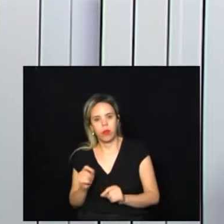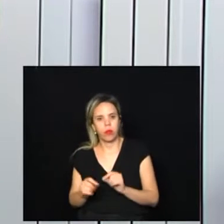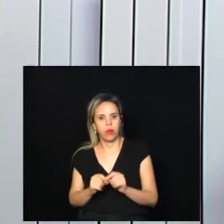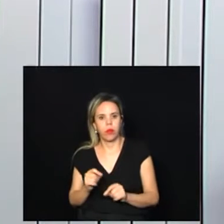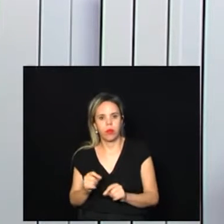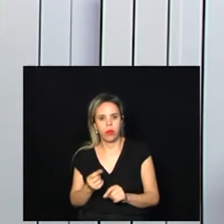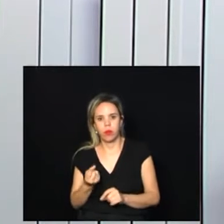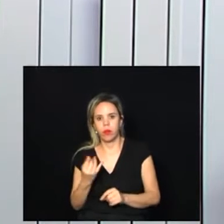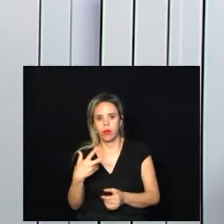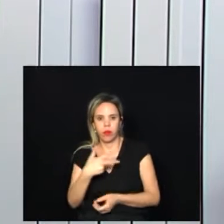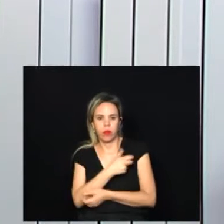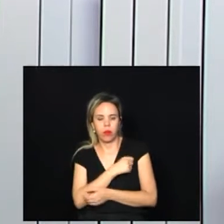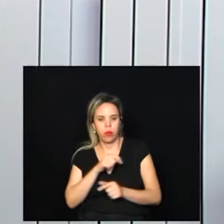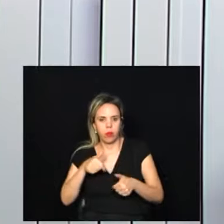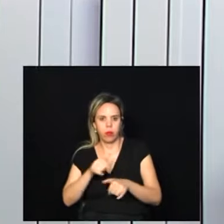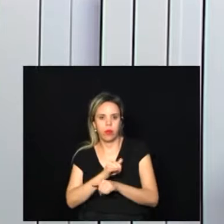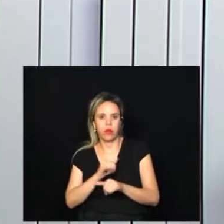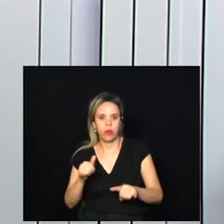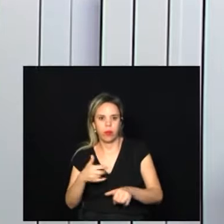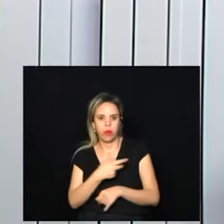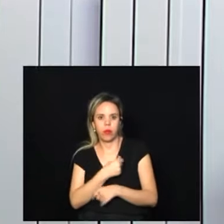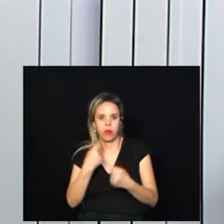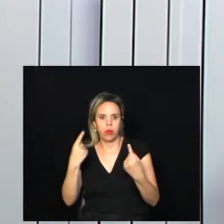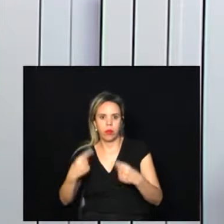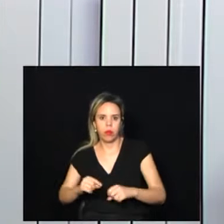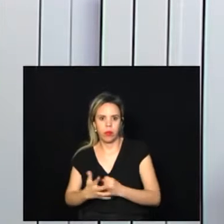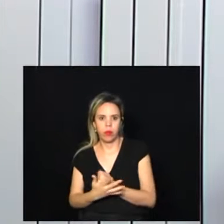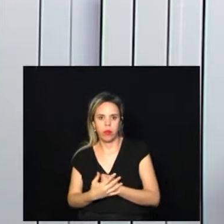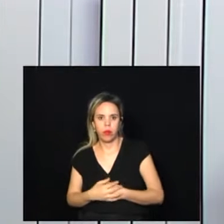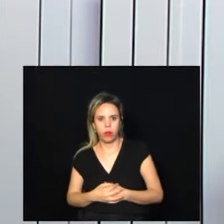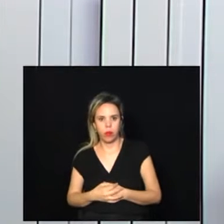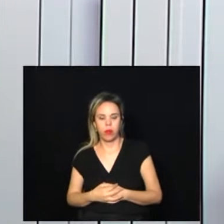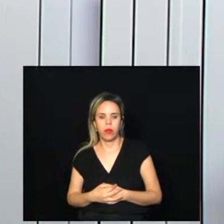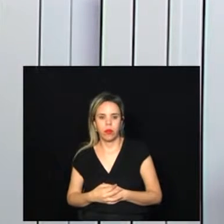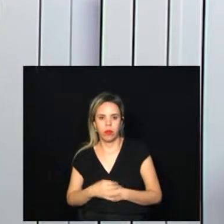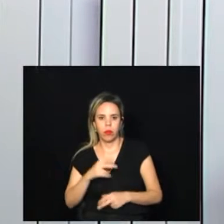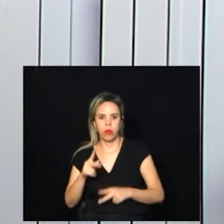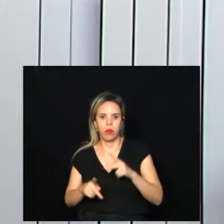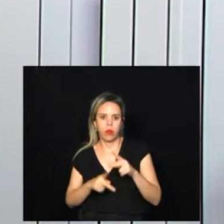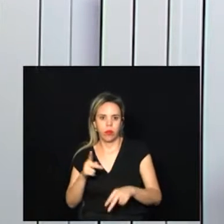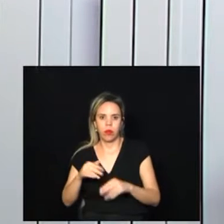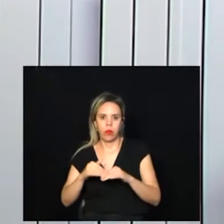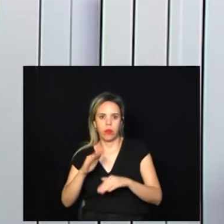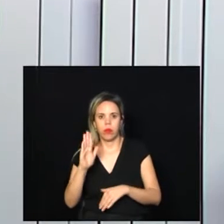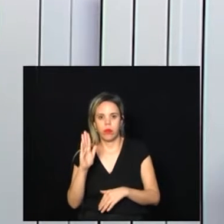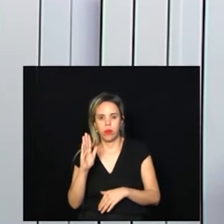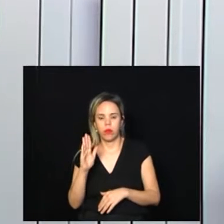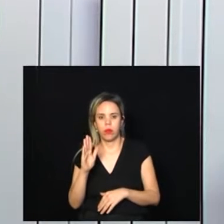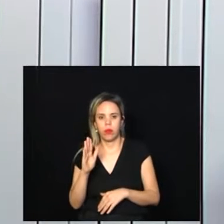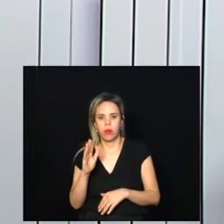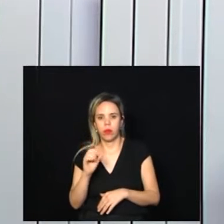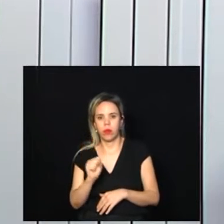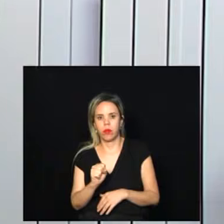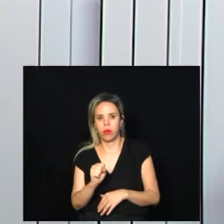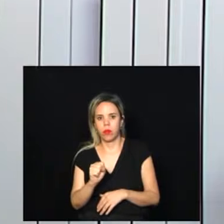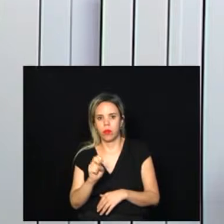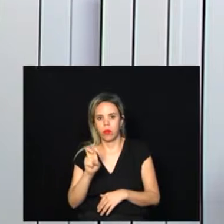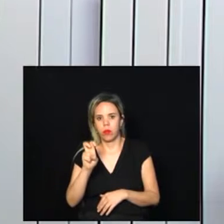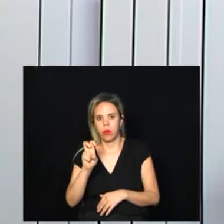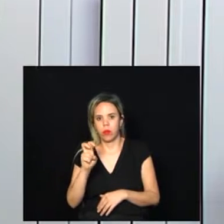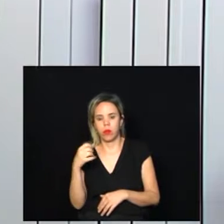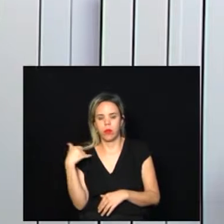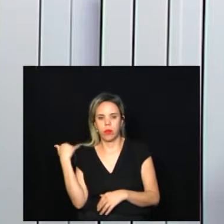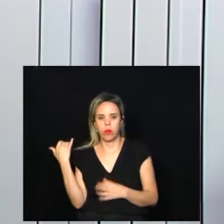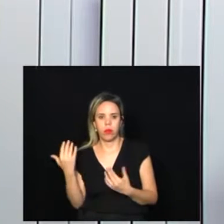é aquela dose de reforço da vacina contra a Covid-19 para as pessoas acima dos 85